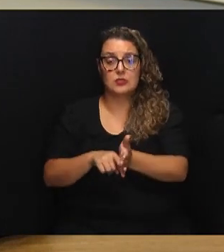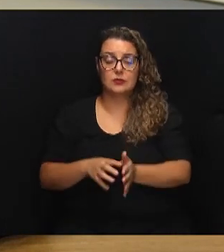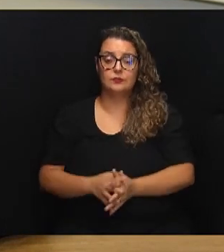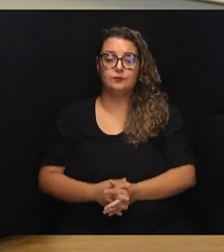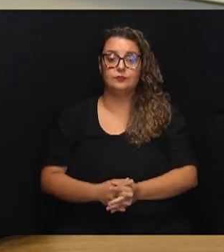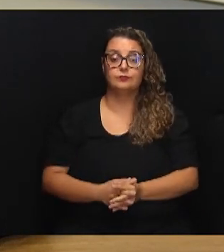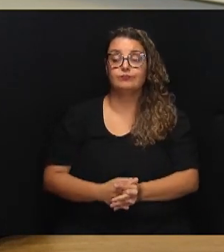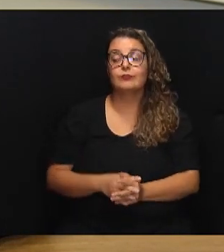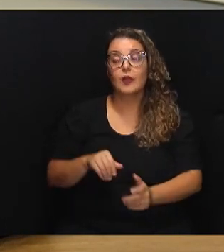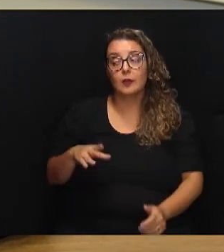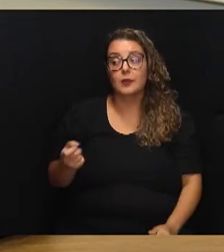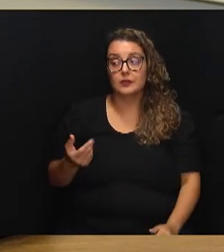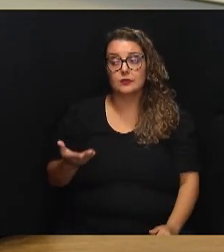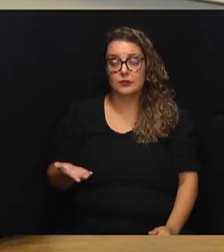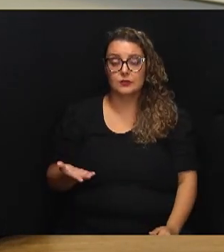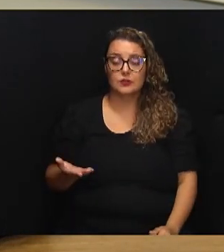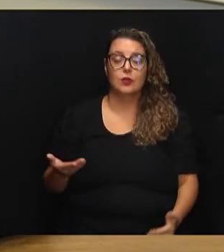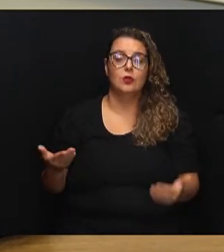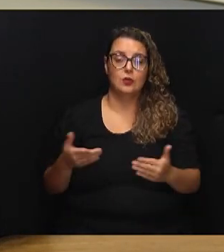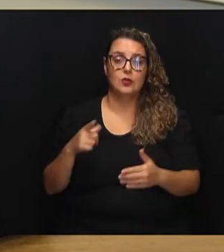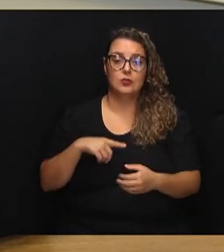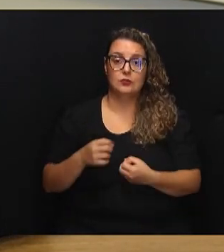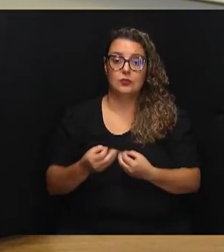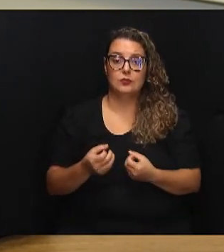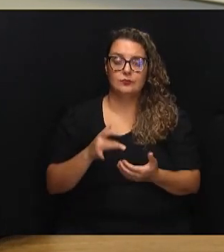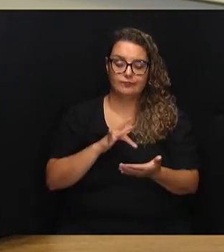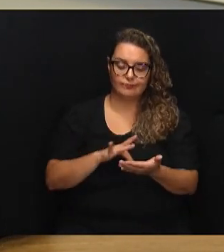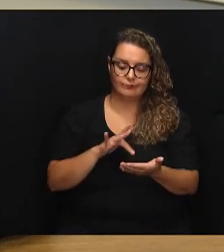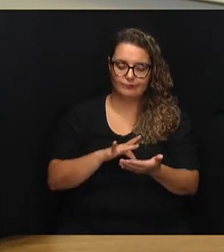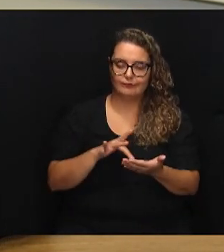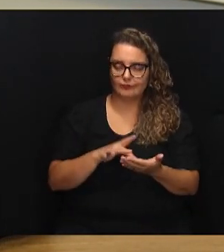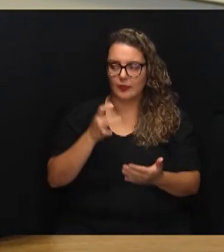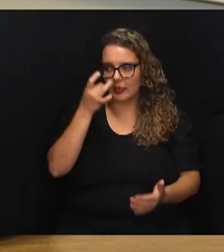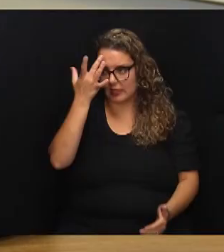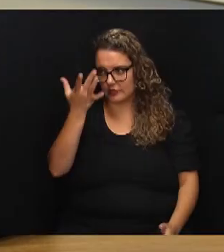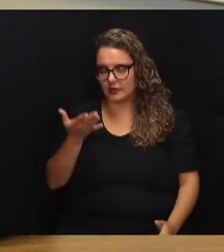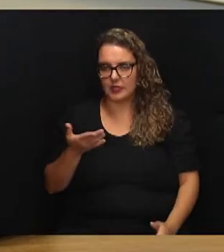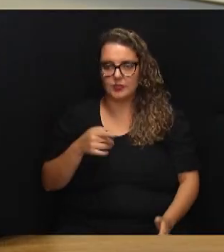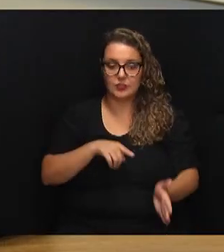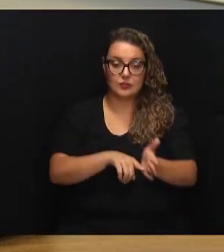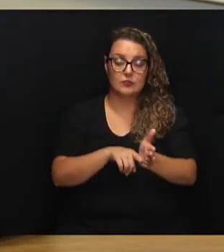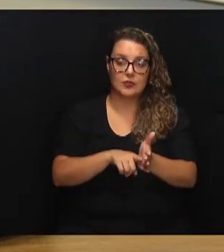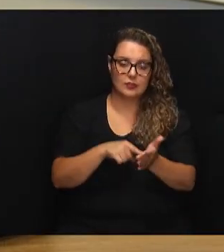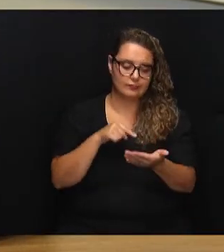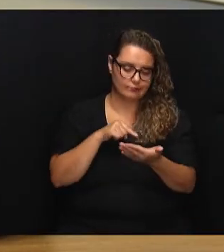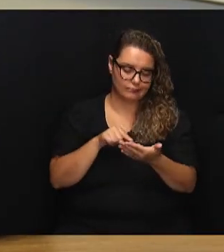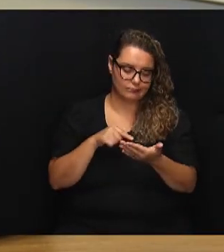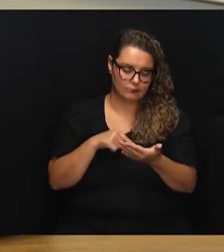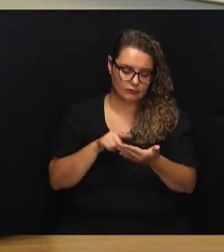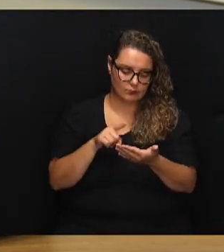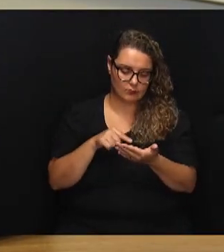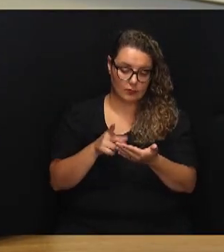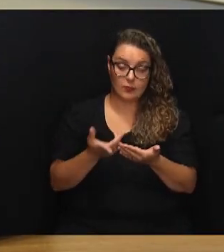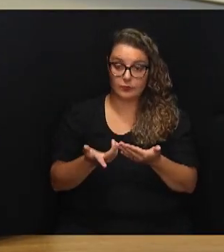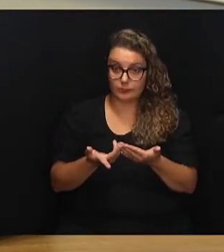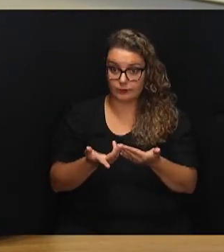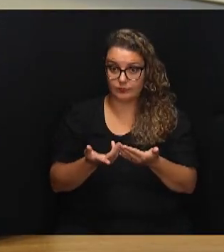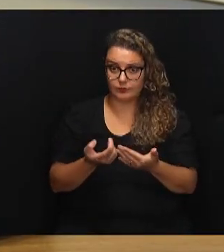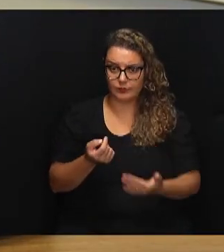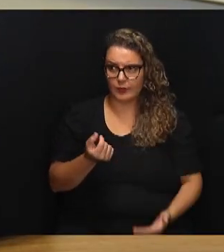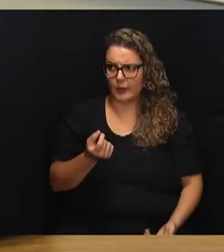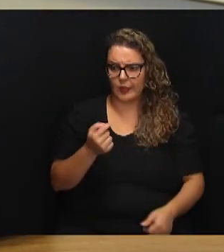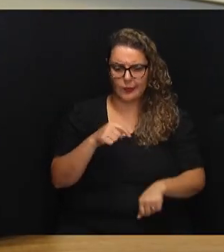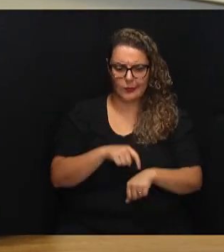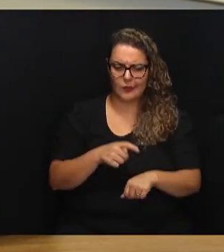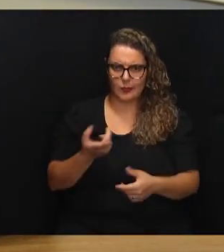do que isso, né? Hoje em dia a gente tem informação na nossa mão, é muito mais fácil pesquisar. Eu tenho um celular na minha mão que em poucos